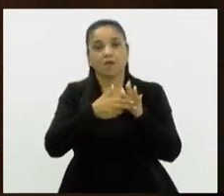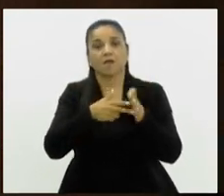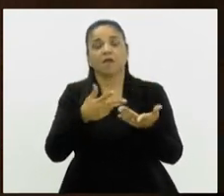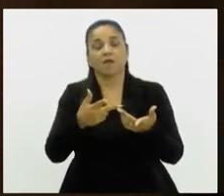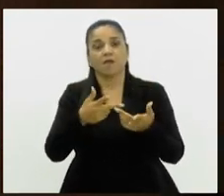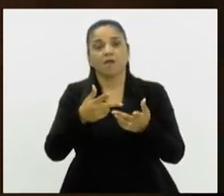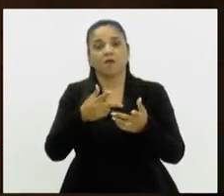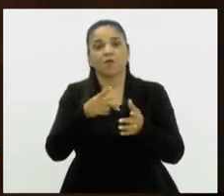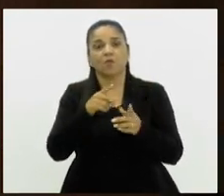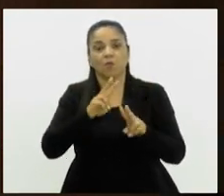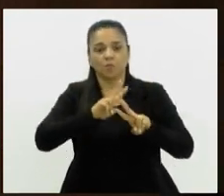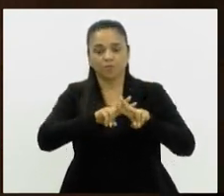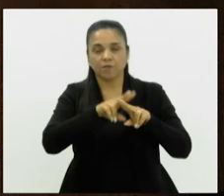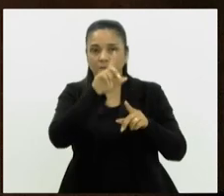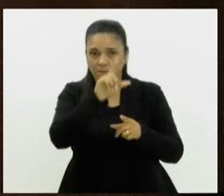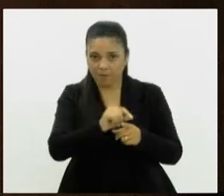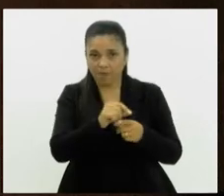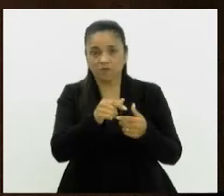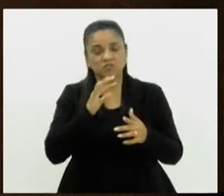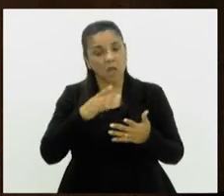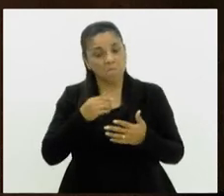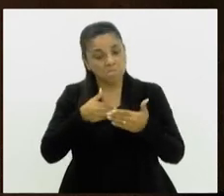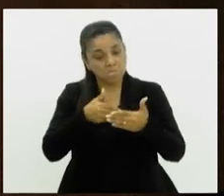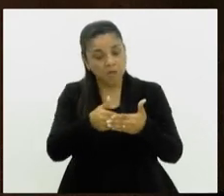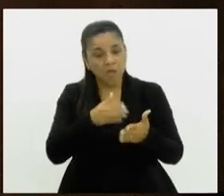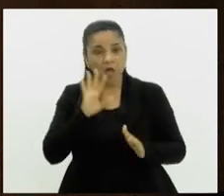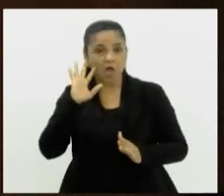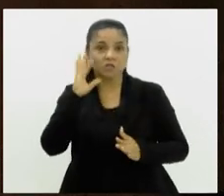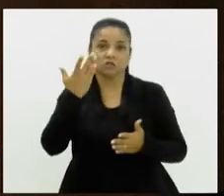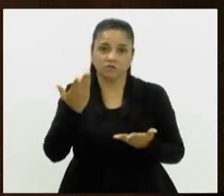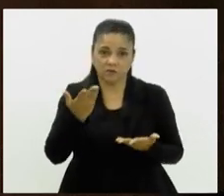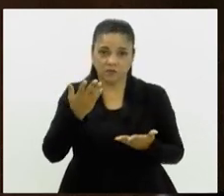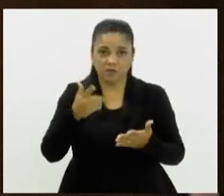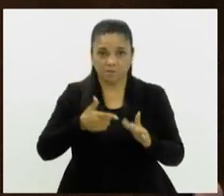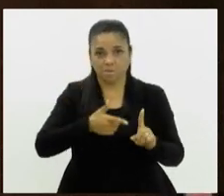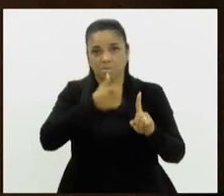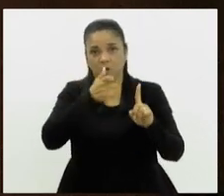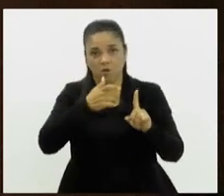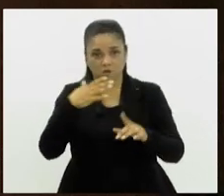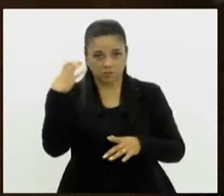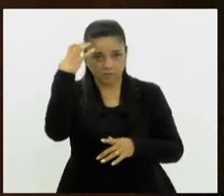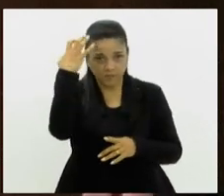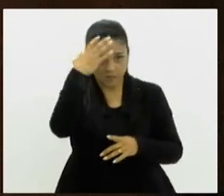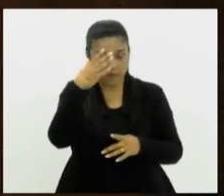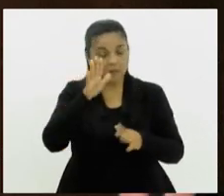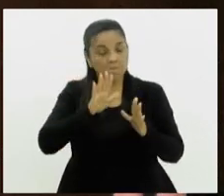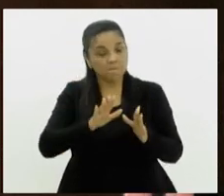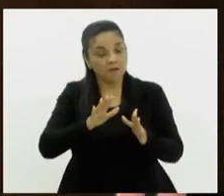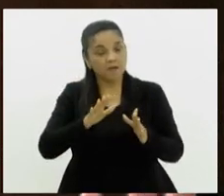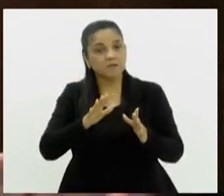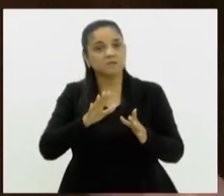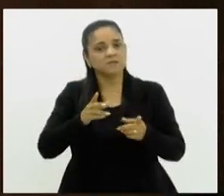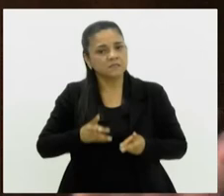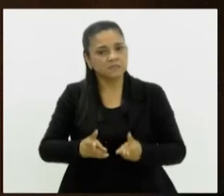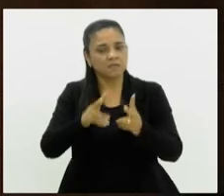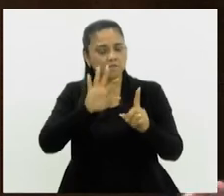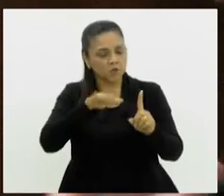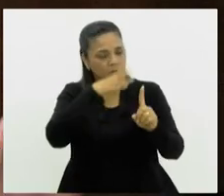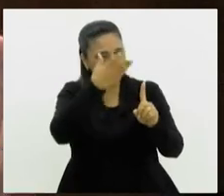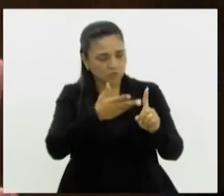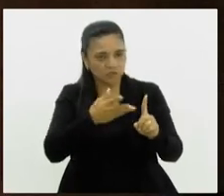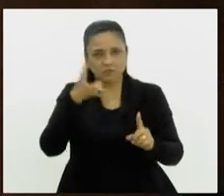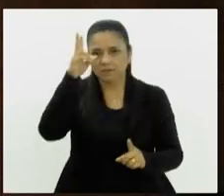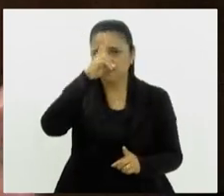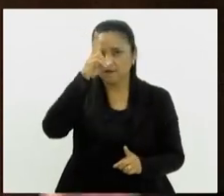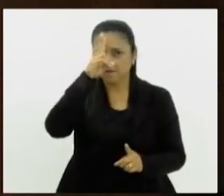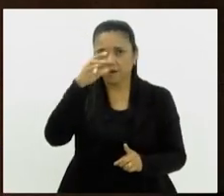está próximo dele ser resolvido. Mas, de qualquer maneira, por um lado, temos que sempre homenagear e lembrar